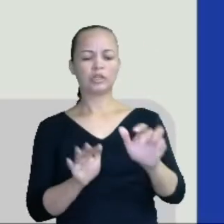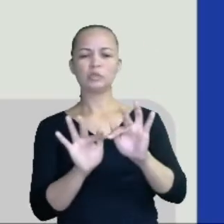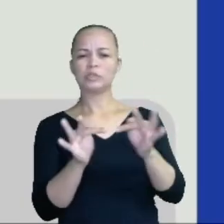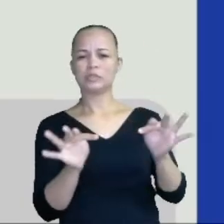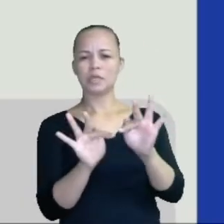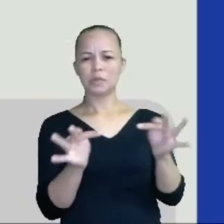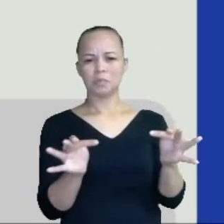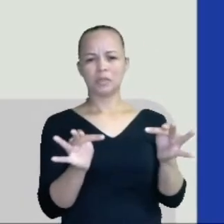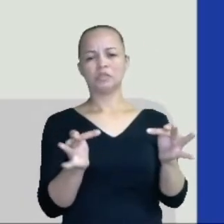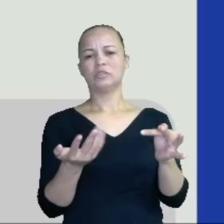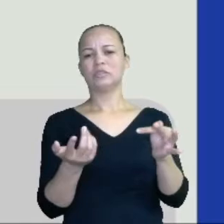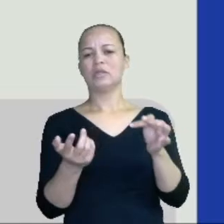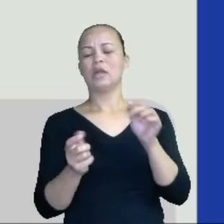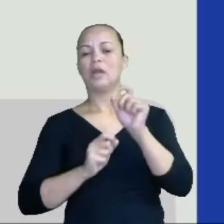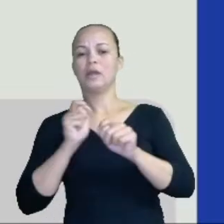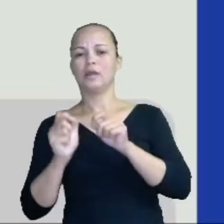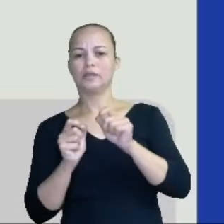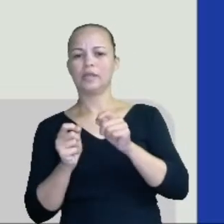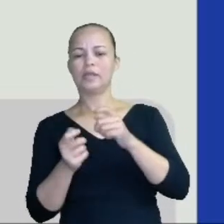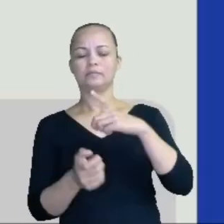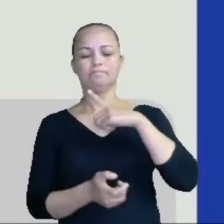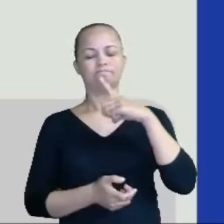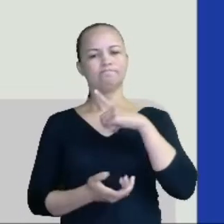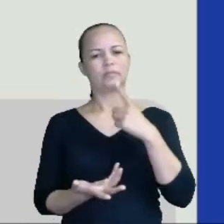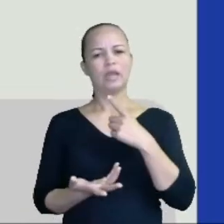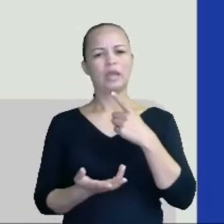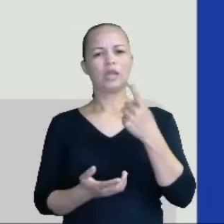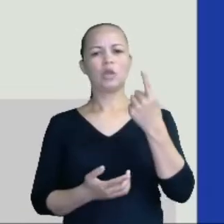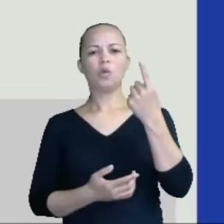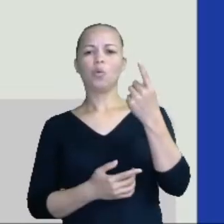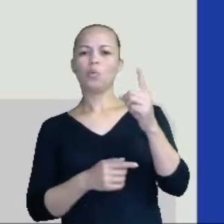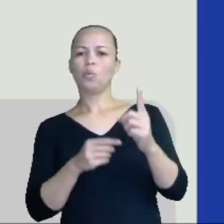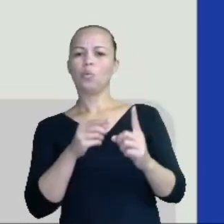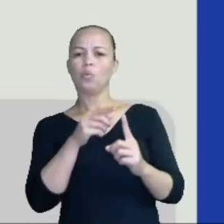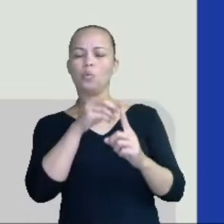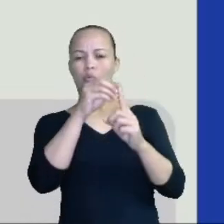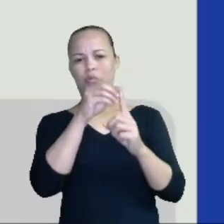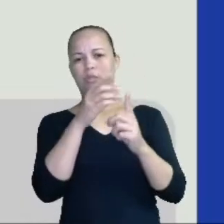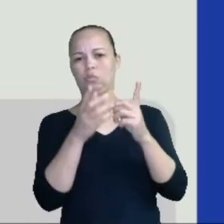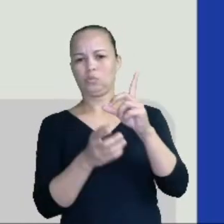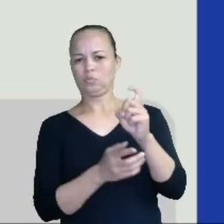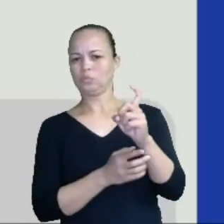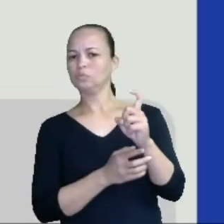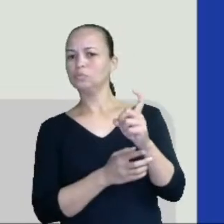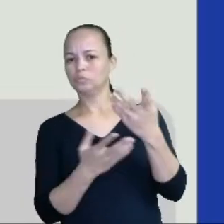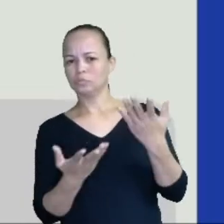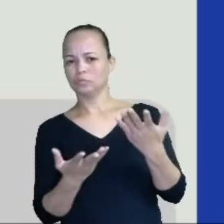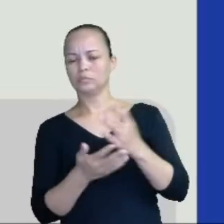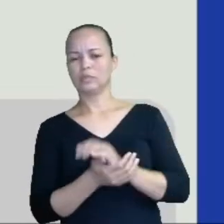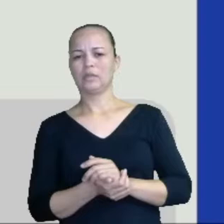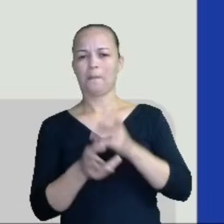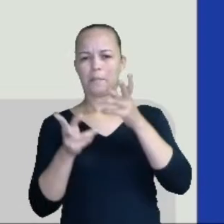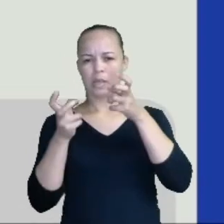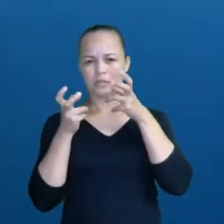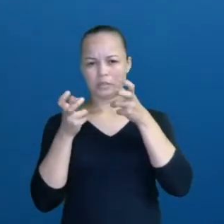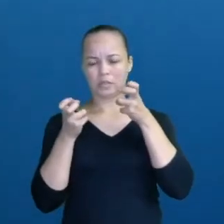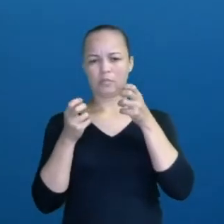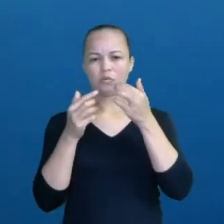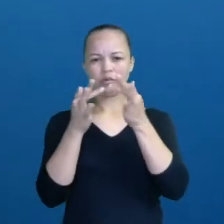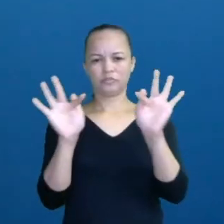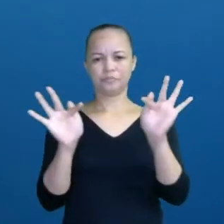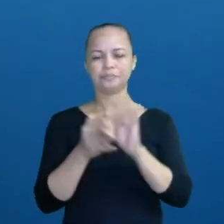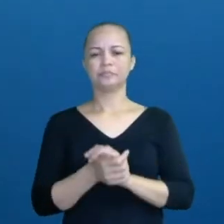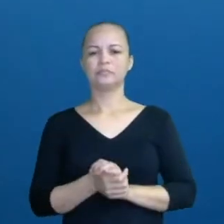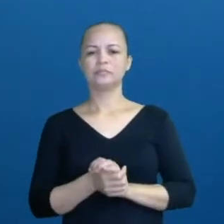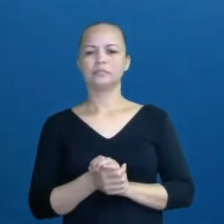O sujeito simples é aquele que possui apenas um único núcleo. Percebam nessas frases.